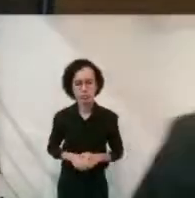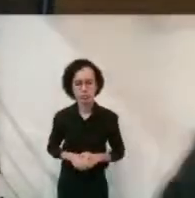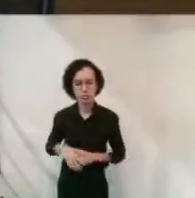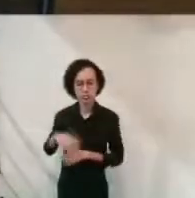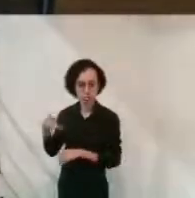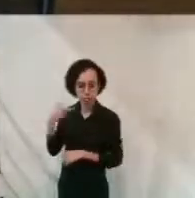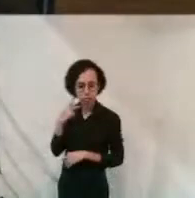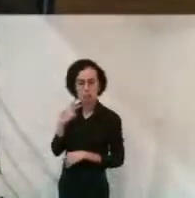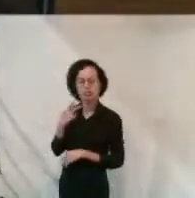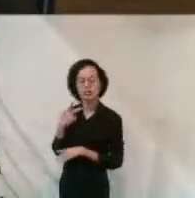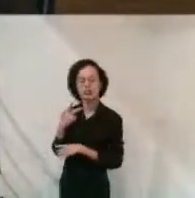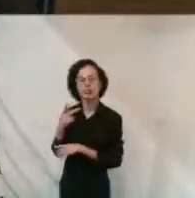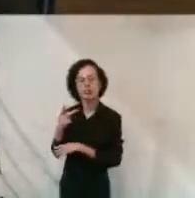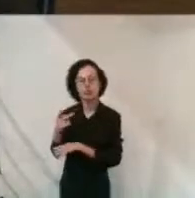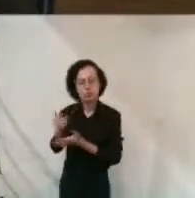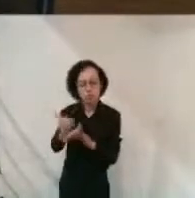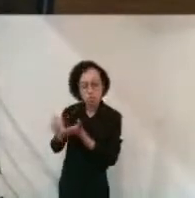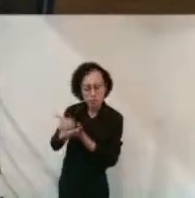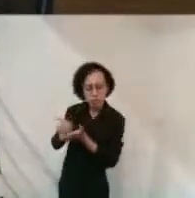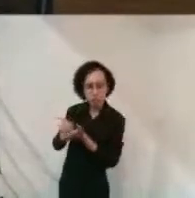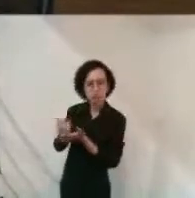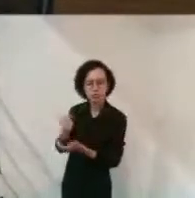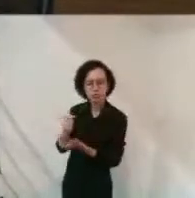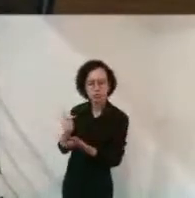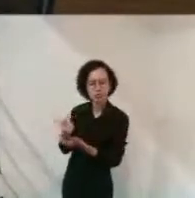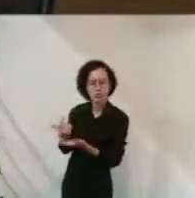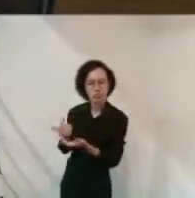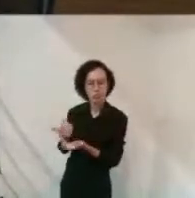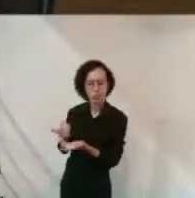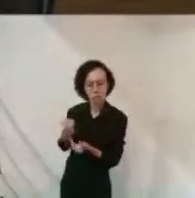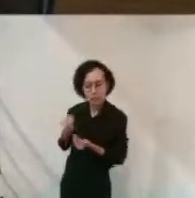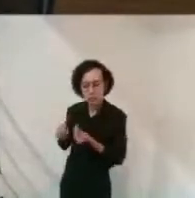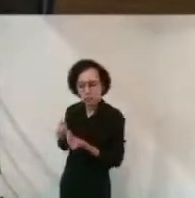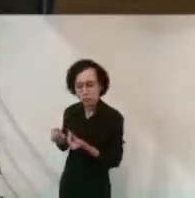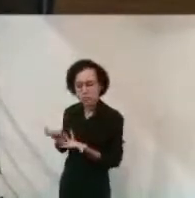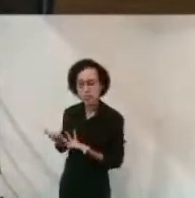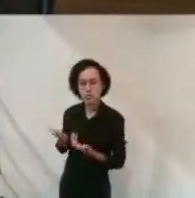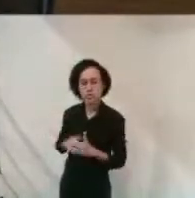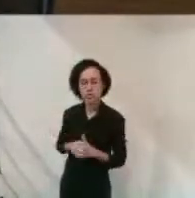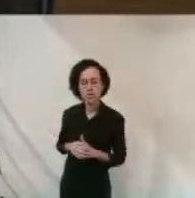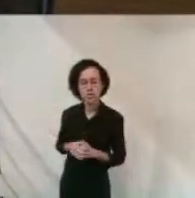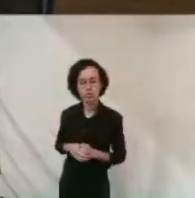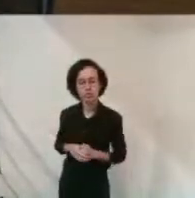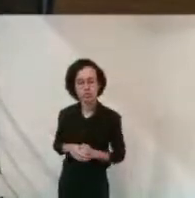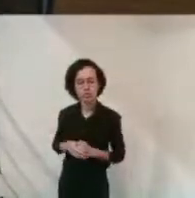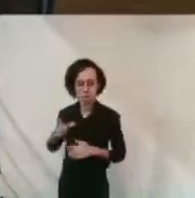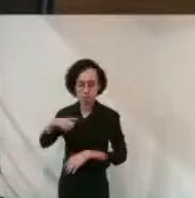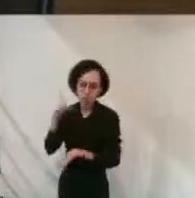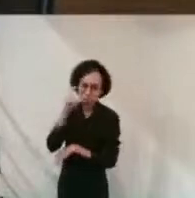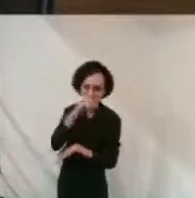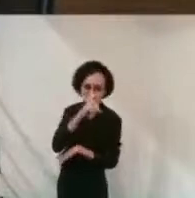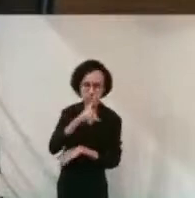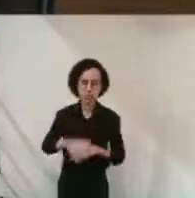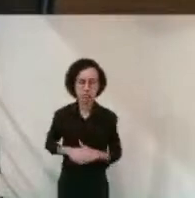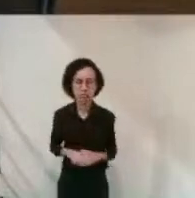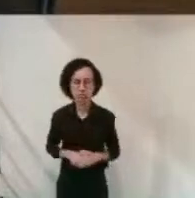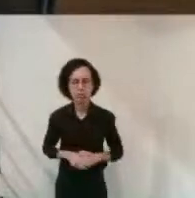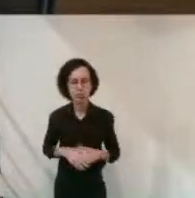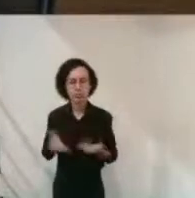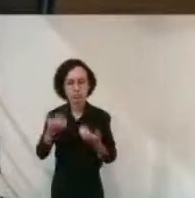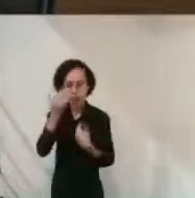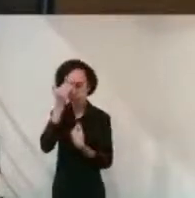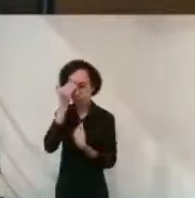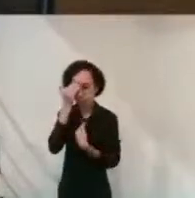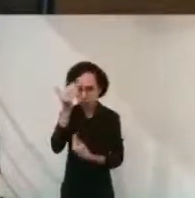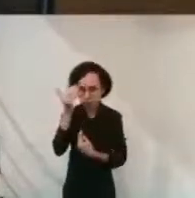promotores, eles quando começam e não têm essa vocação, eles têm essa dificuldade. E eu quero